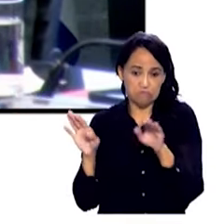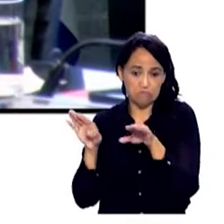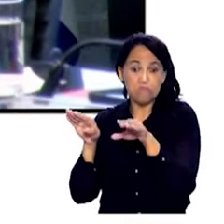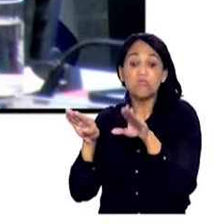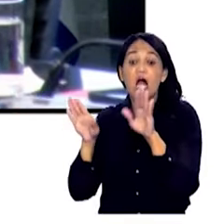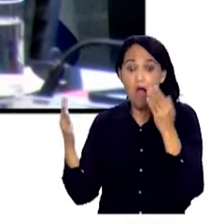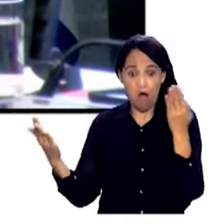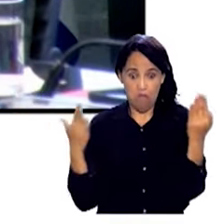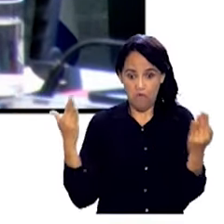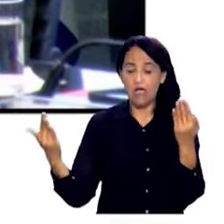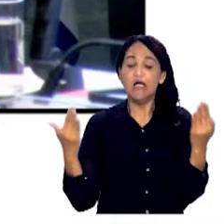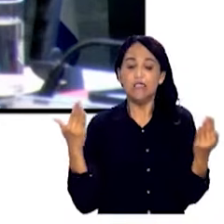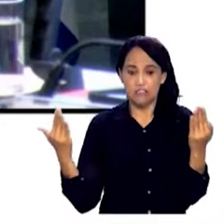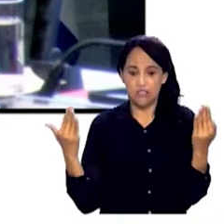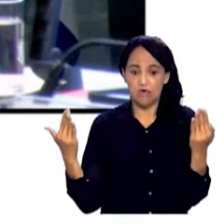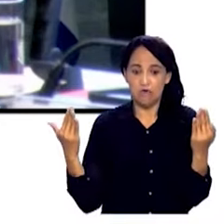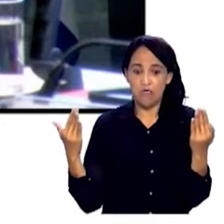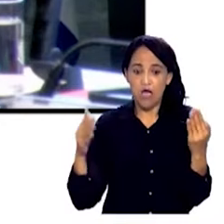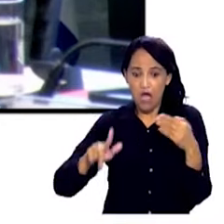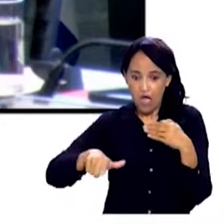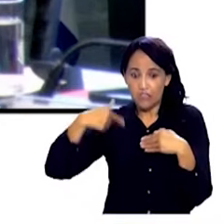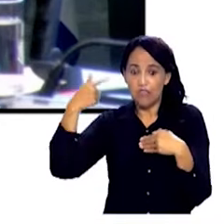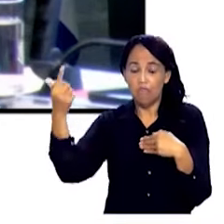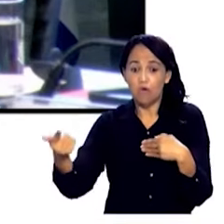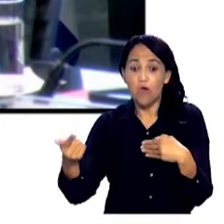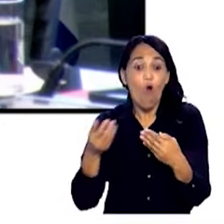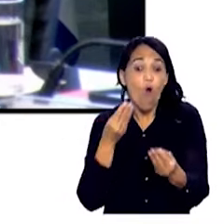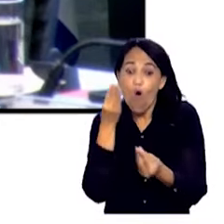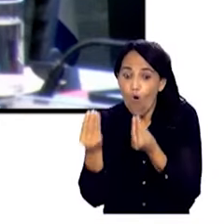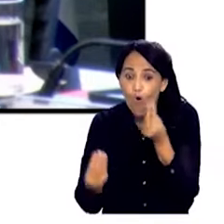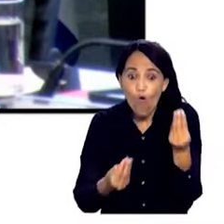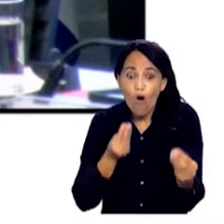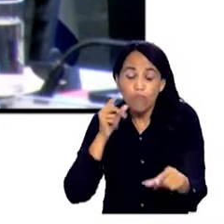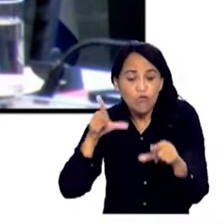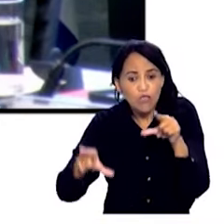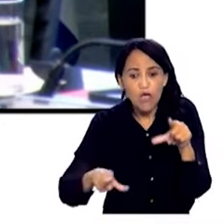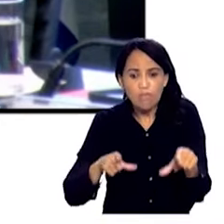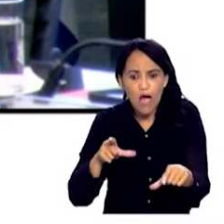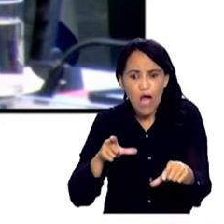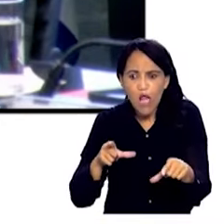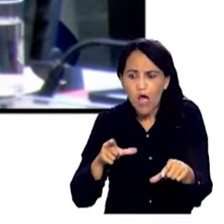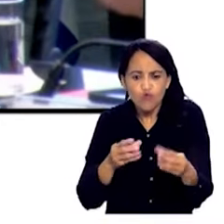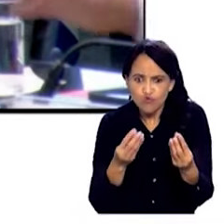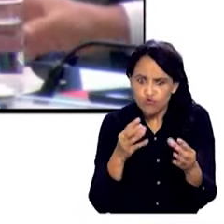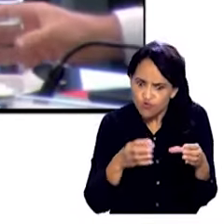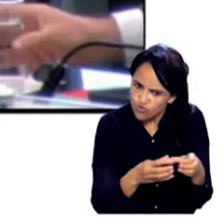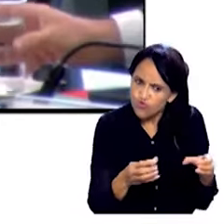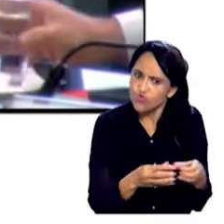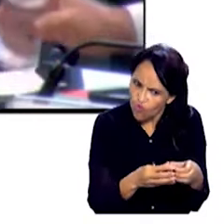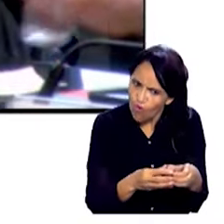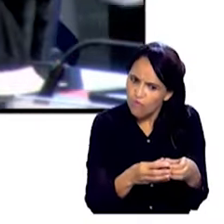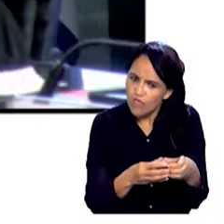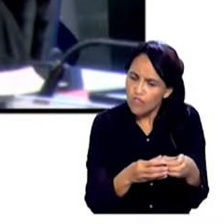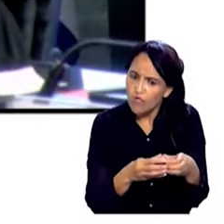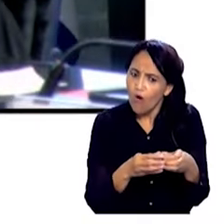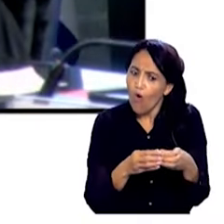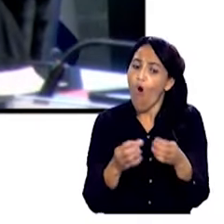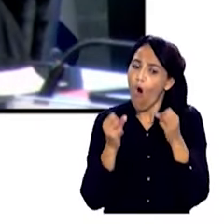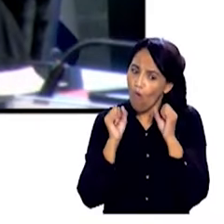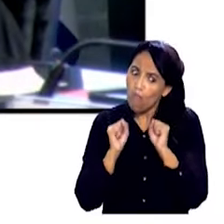Hum apôs como trabalha esse tribunal trabalha só em turmas ou tem possibilidade de trabalho em plenos